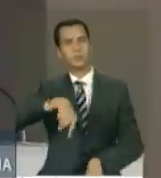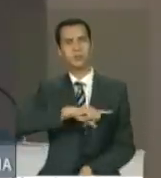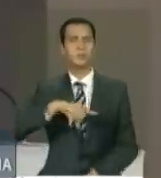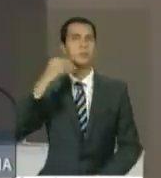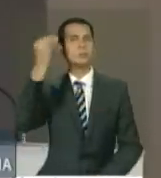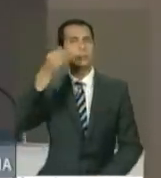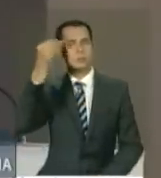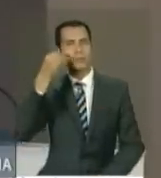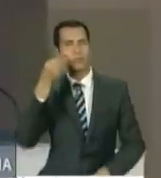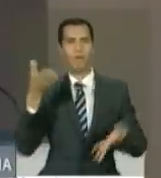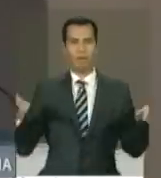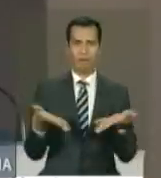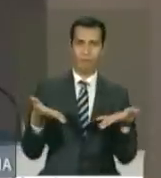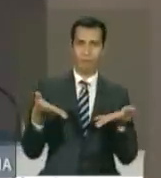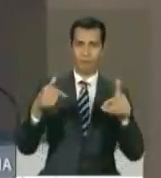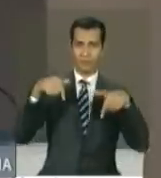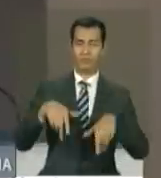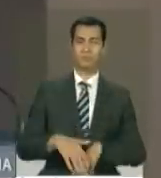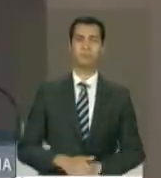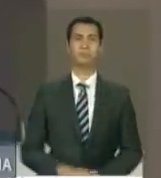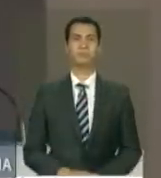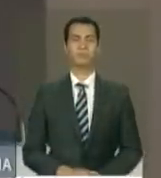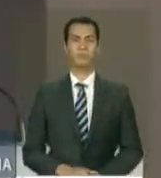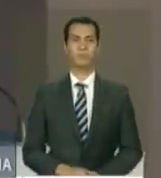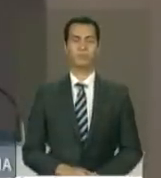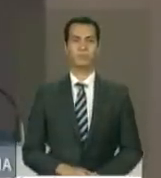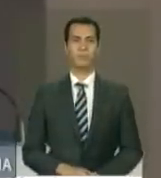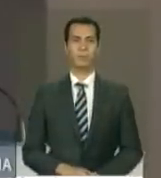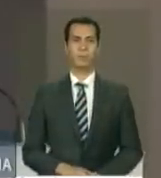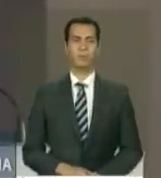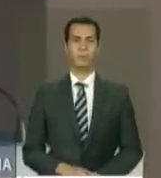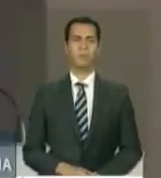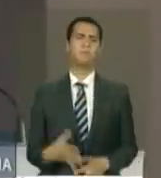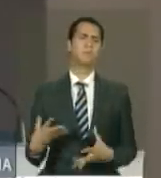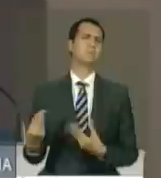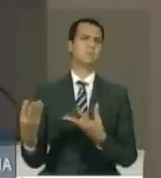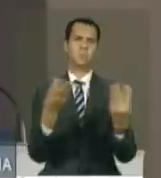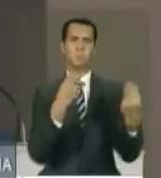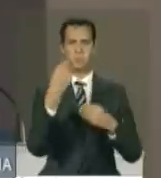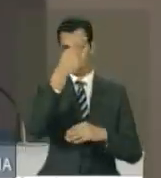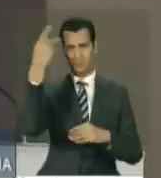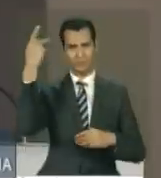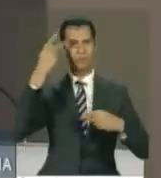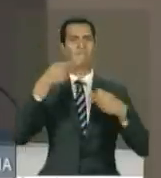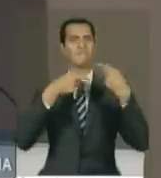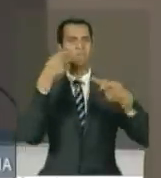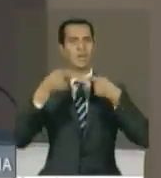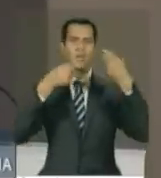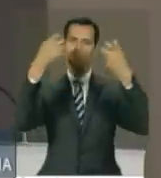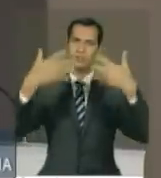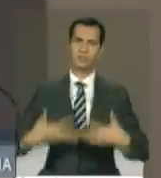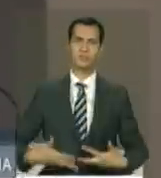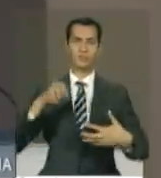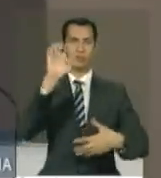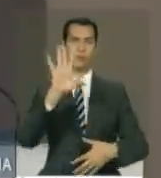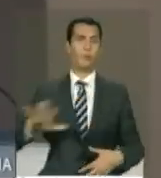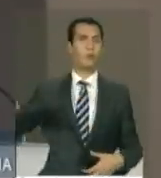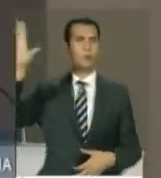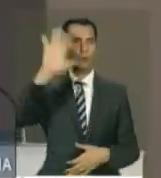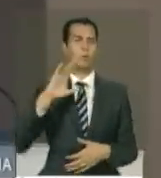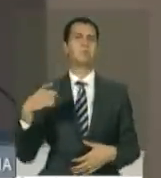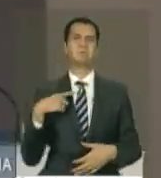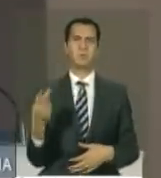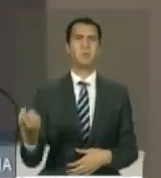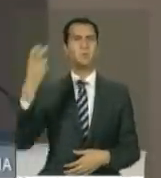do presente. Muitos já falaram da Europa como um grande espaço de encontro de culturas.